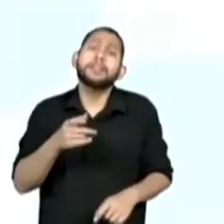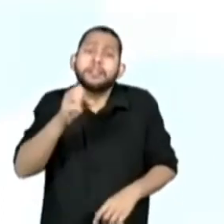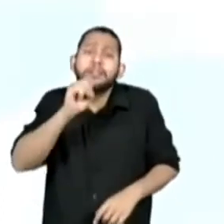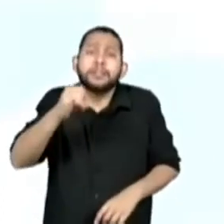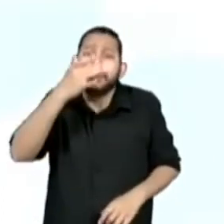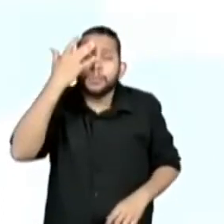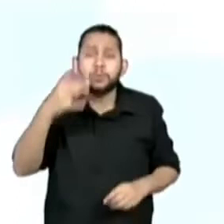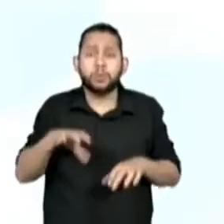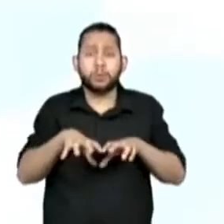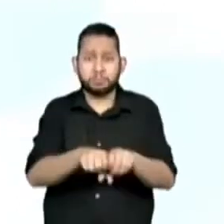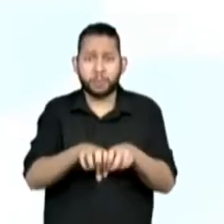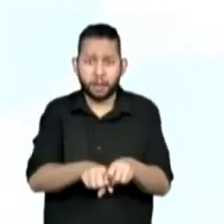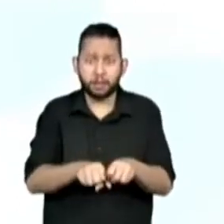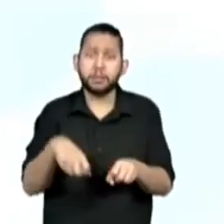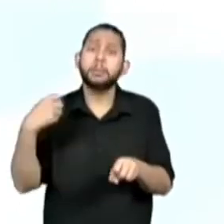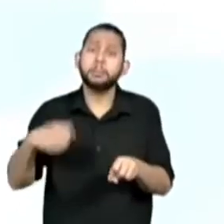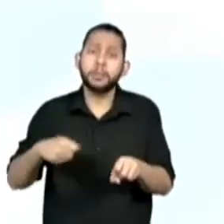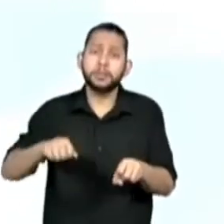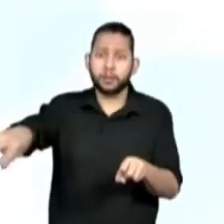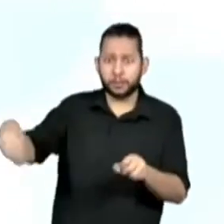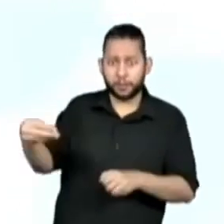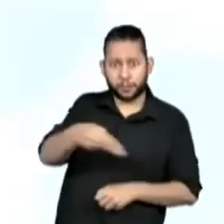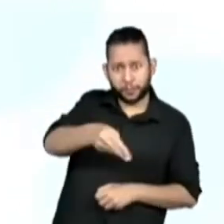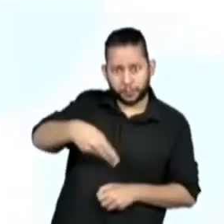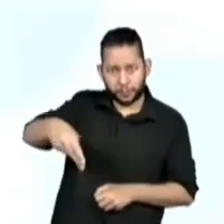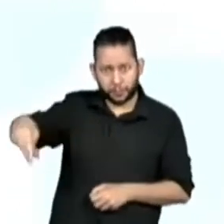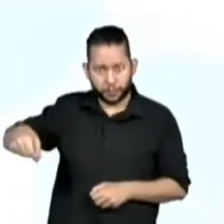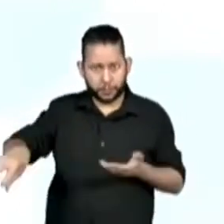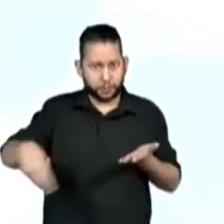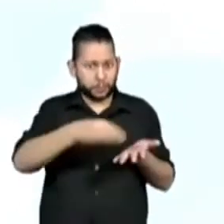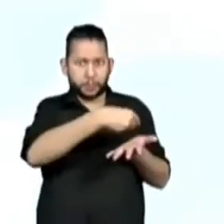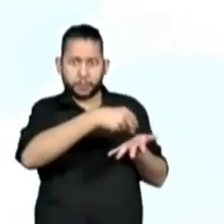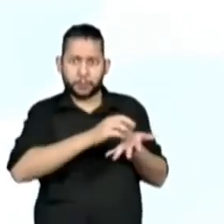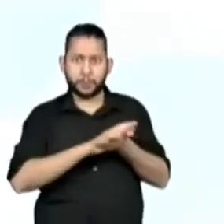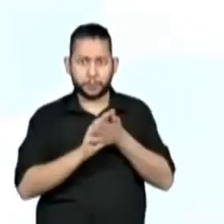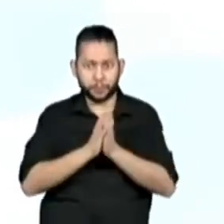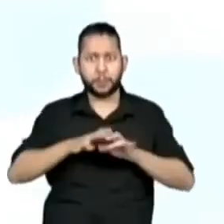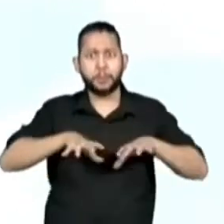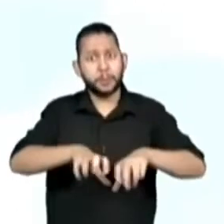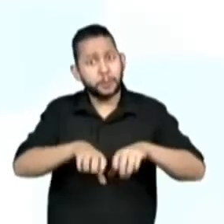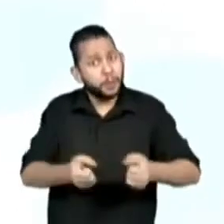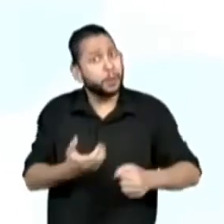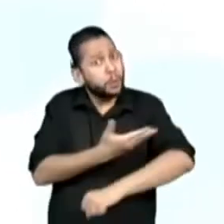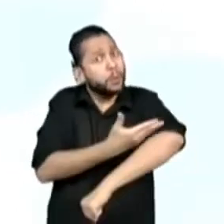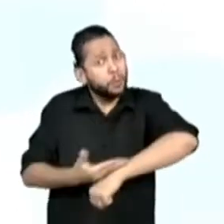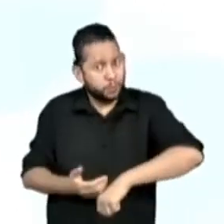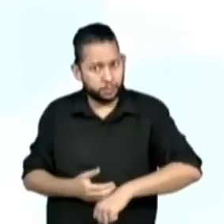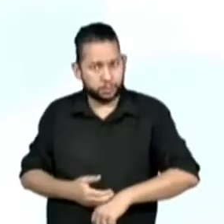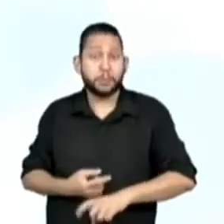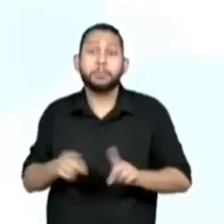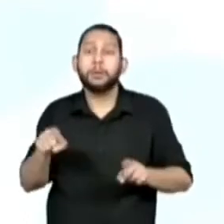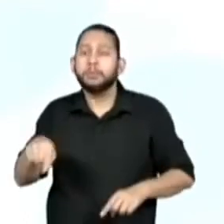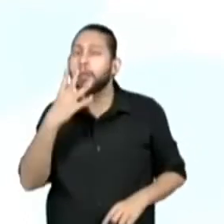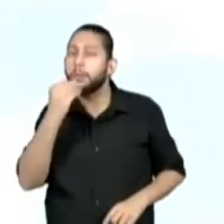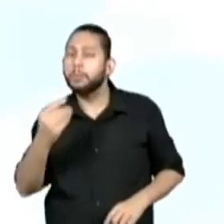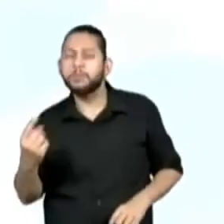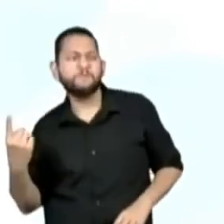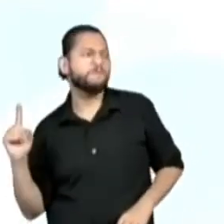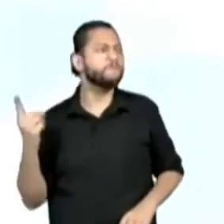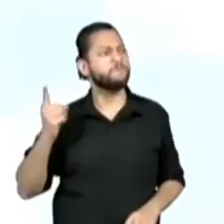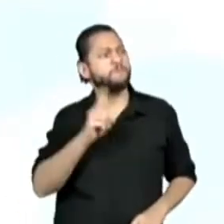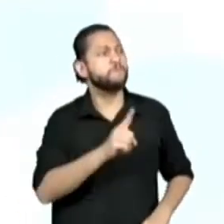O malandro foi, pela terceira vez, bater à porta dos cabritinhos, dizendo: